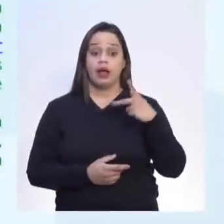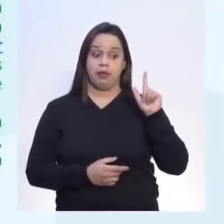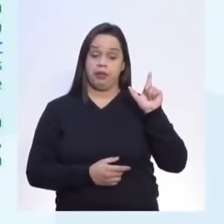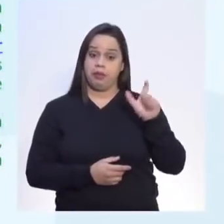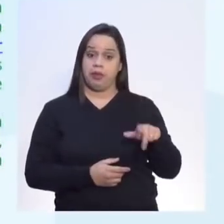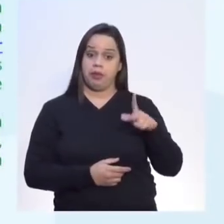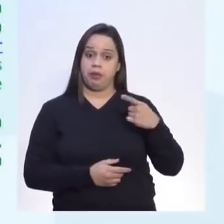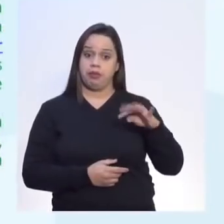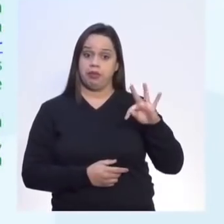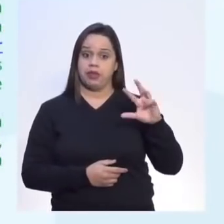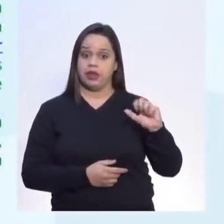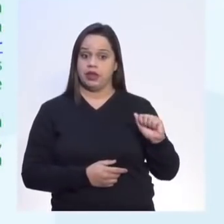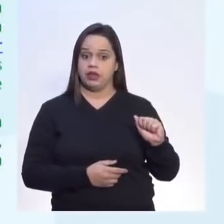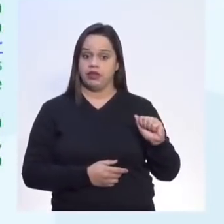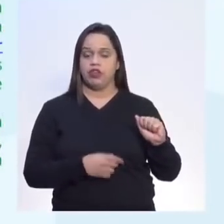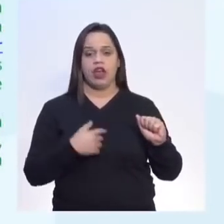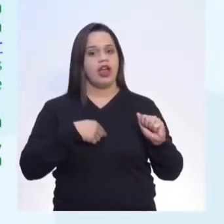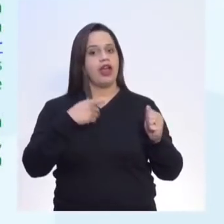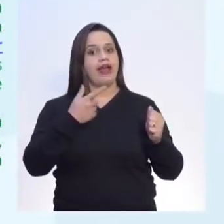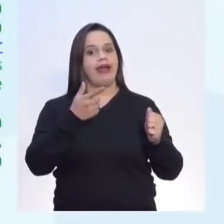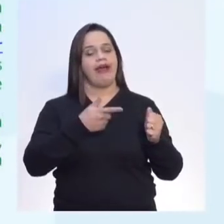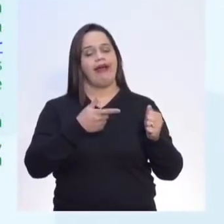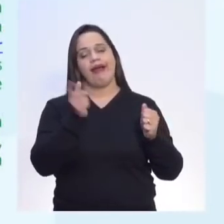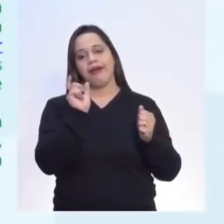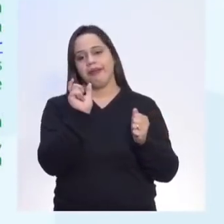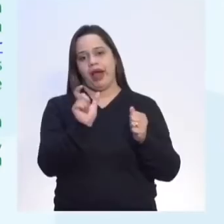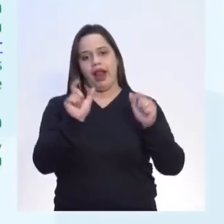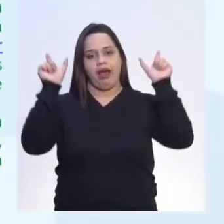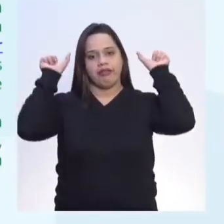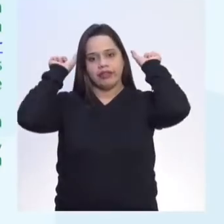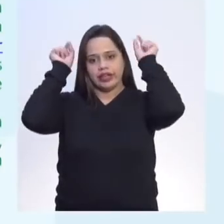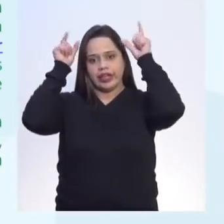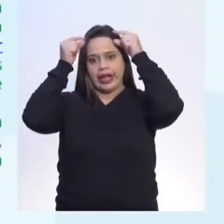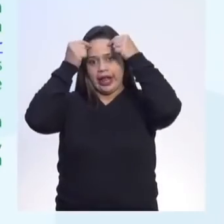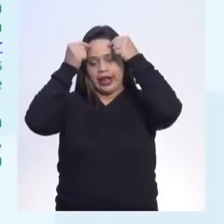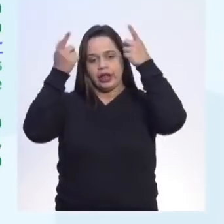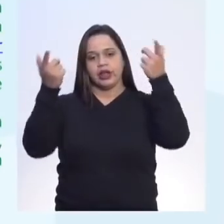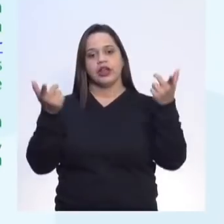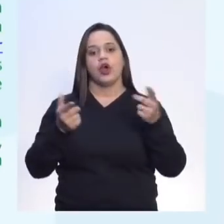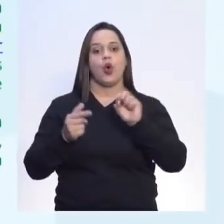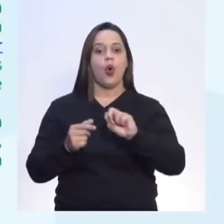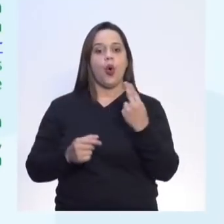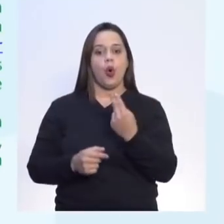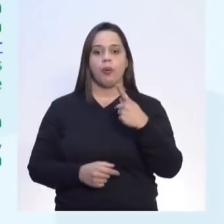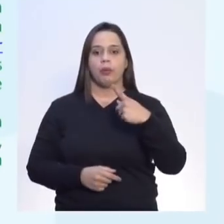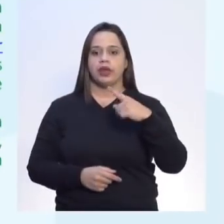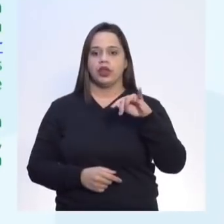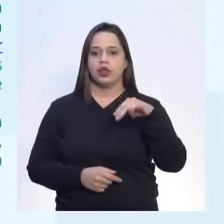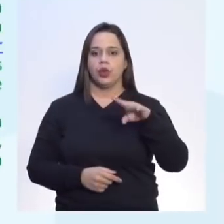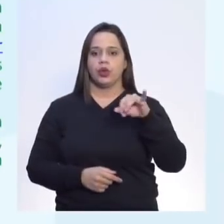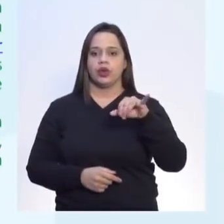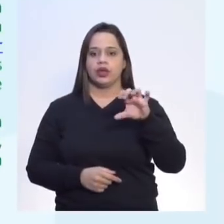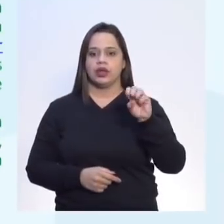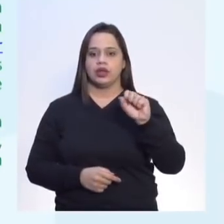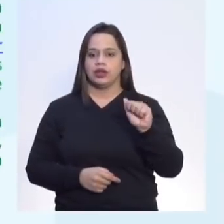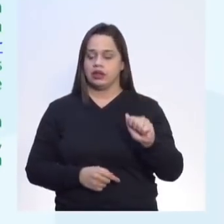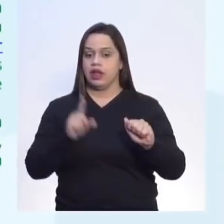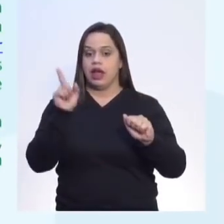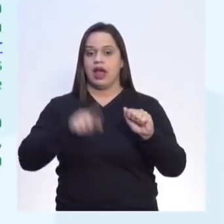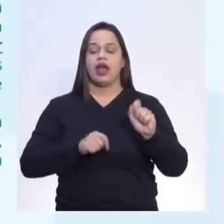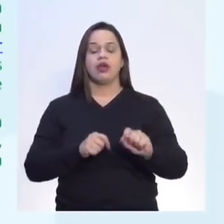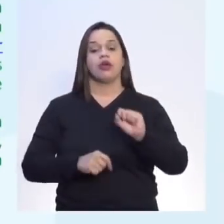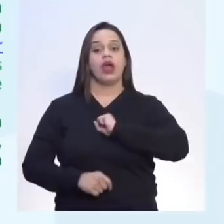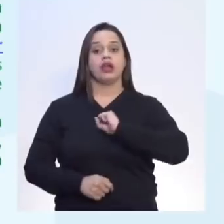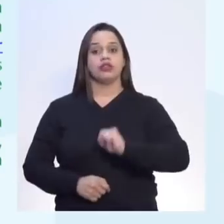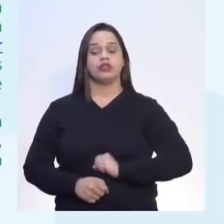em grego, eu não sei ler grego, infelizmente, né? Ou Pitonisa, serpente, era a sacerdotisa